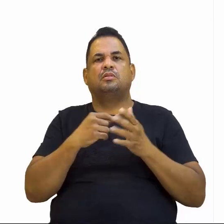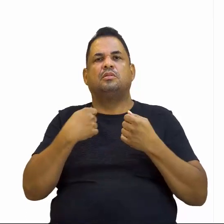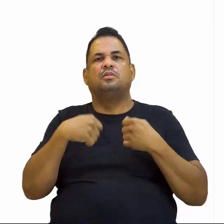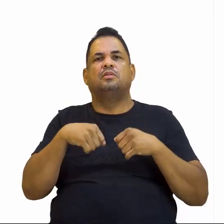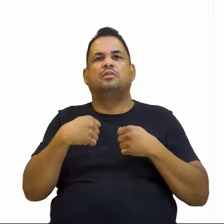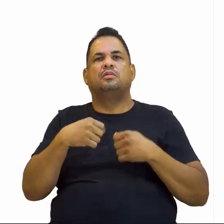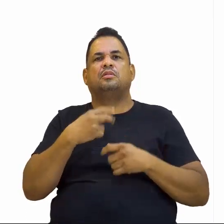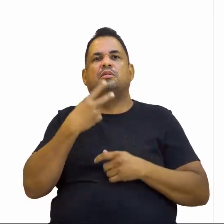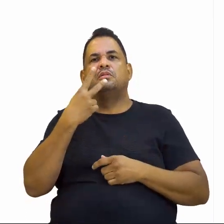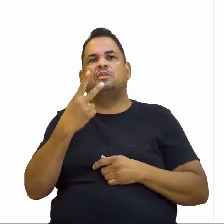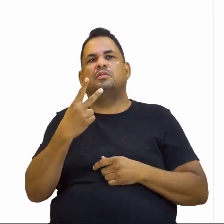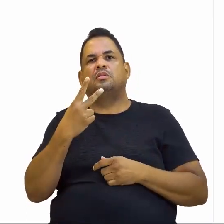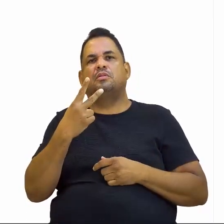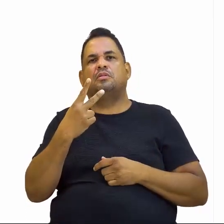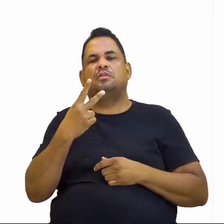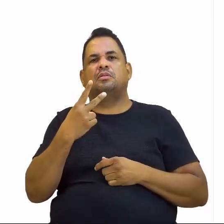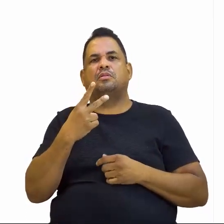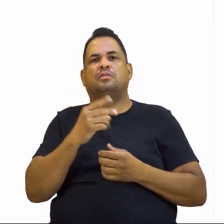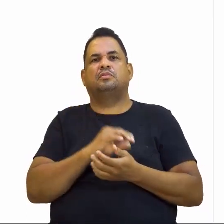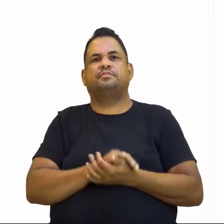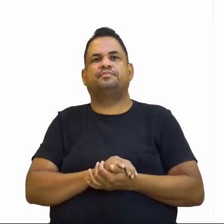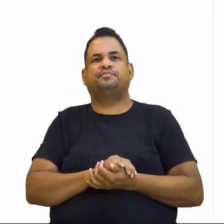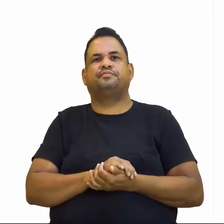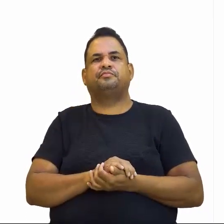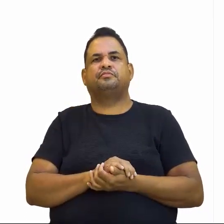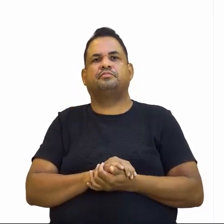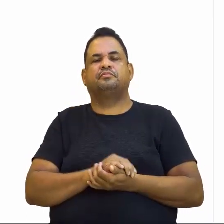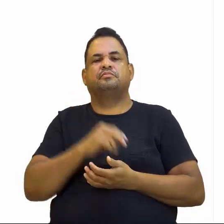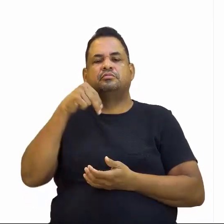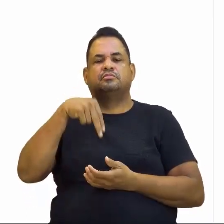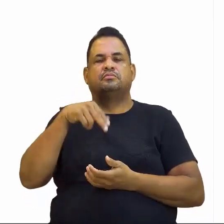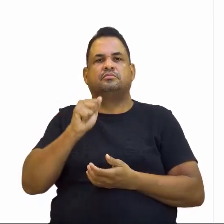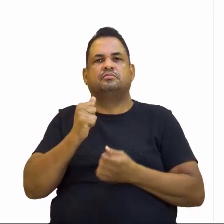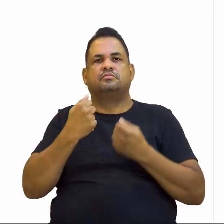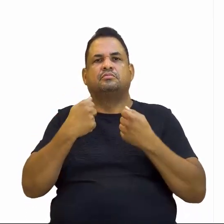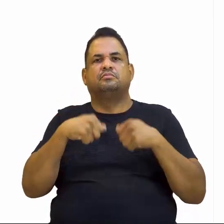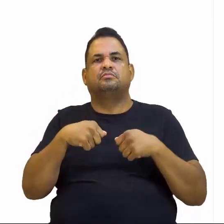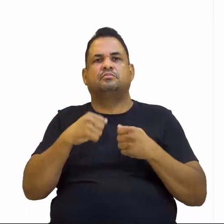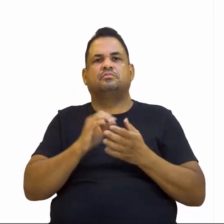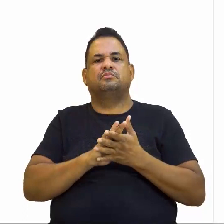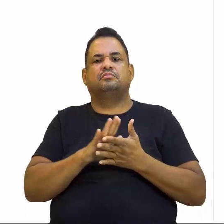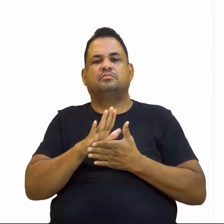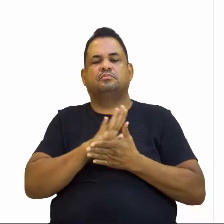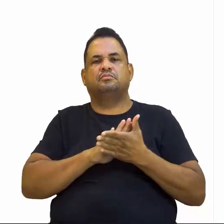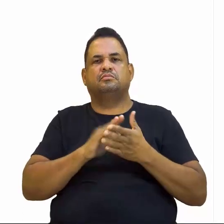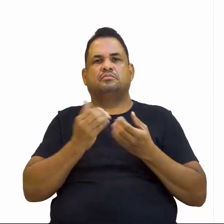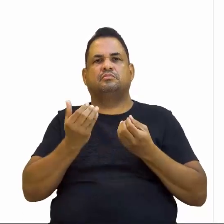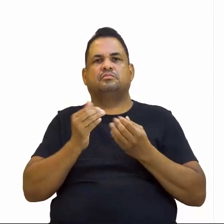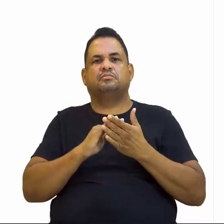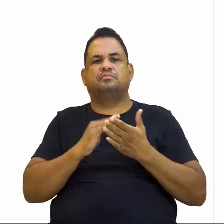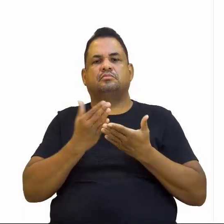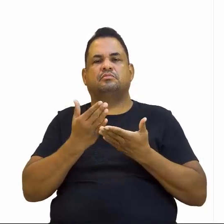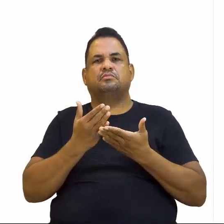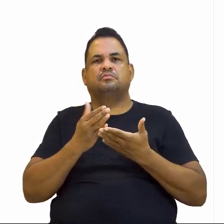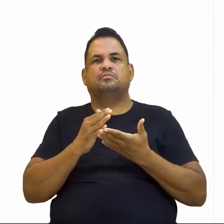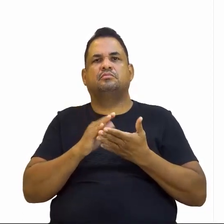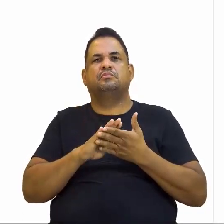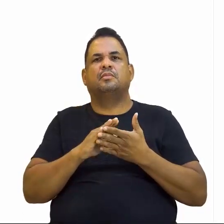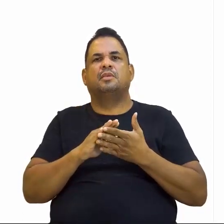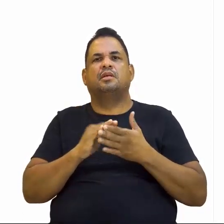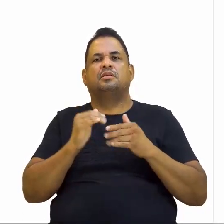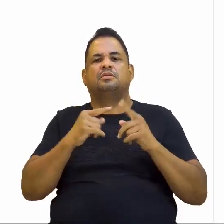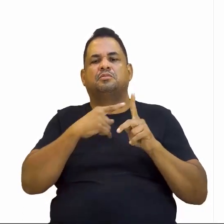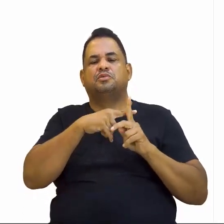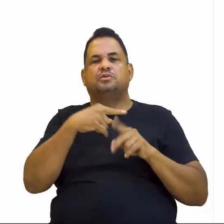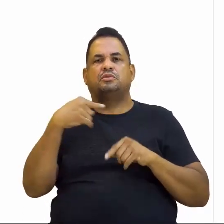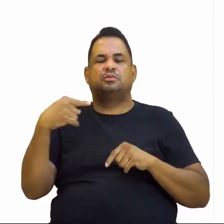de 2 sódios para poder neutralizar, para poder anular esta carga aqui. Por